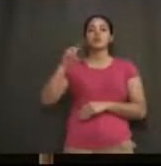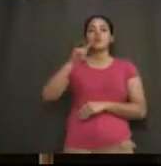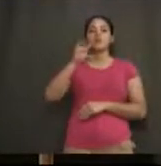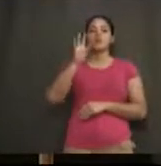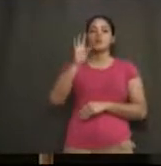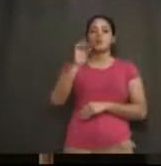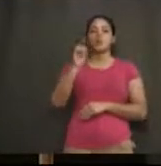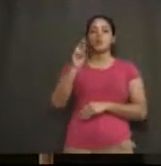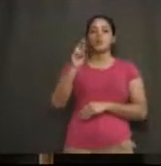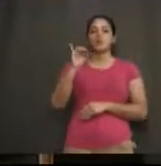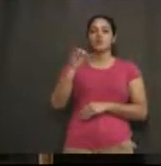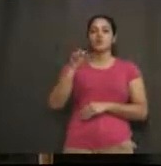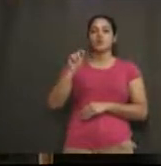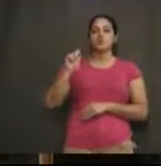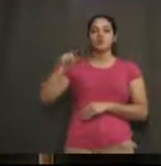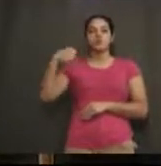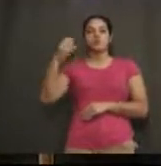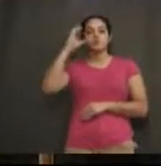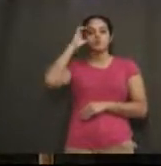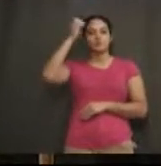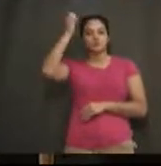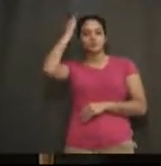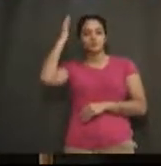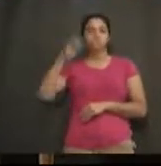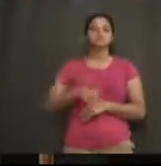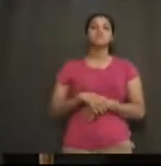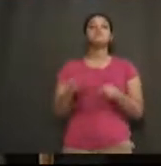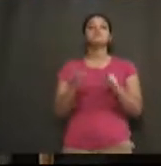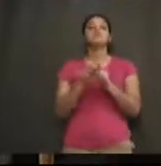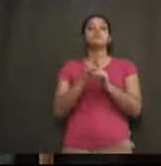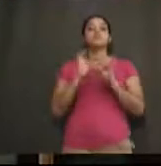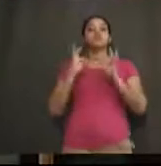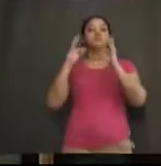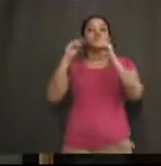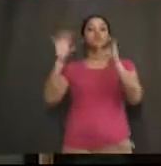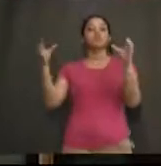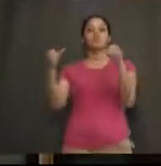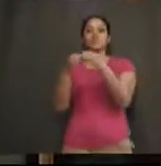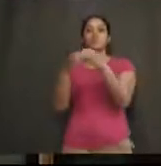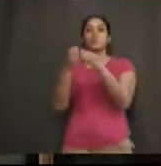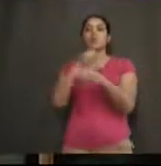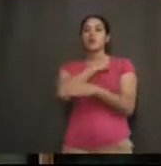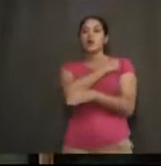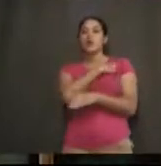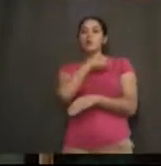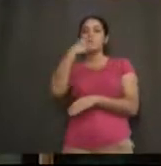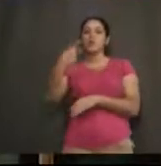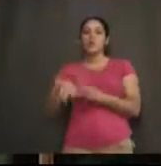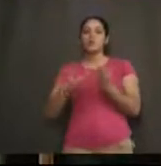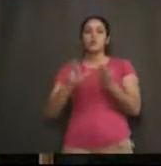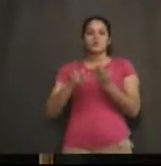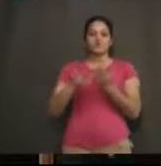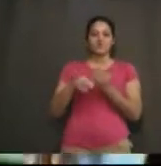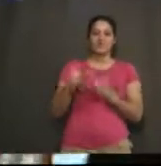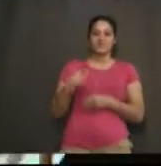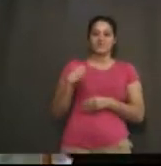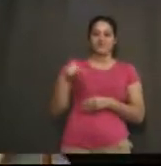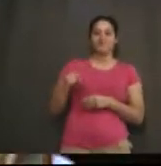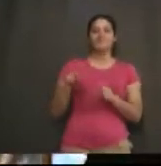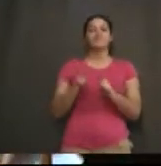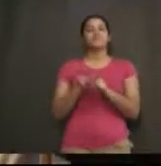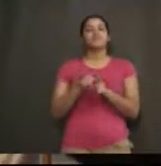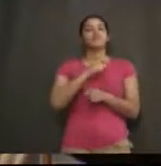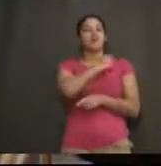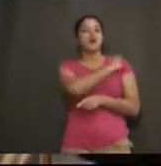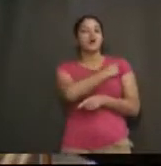E, em nome de todos os estudantes da nossa Universidade Federal do Pará, em nome de todos os